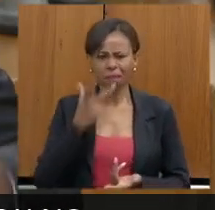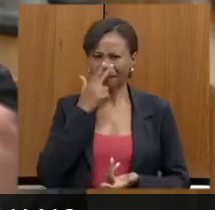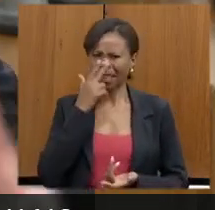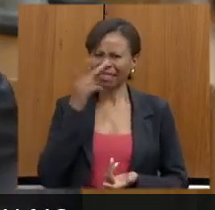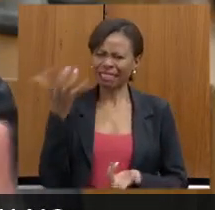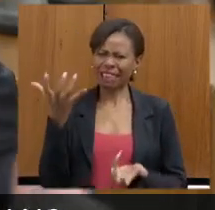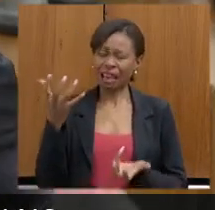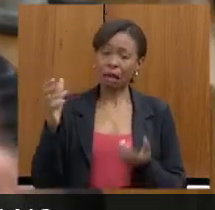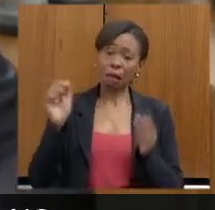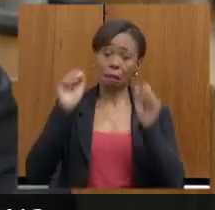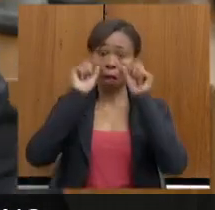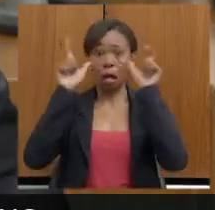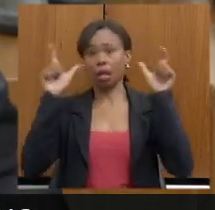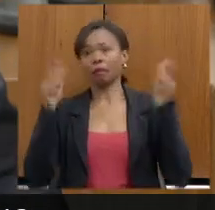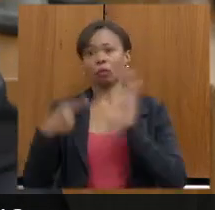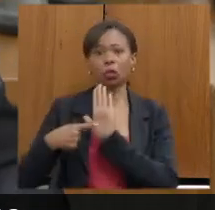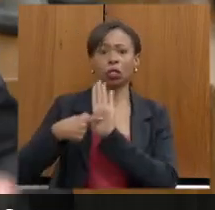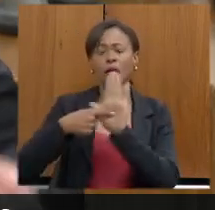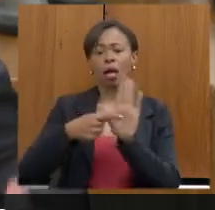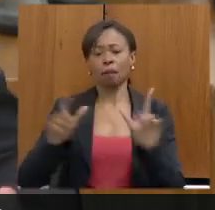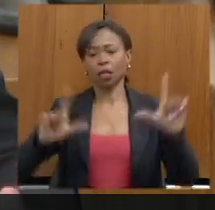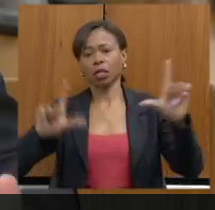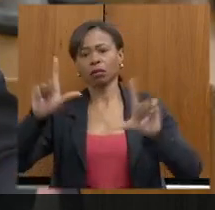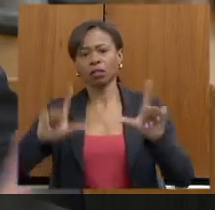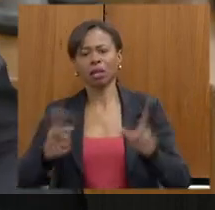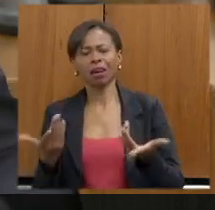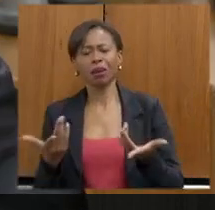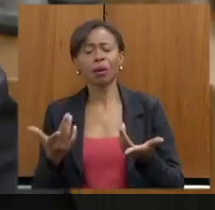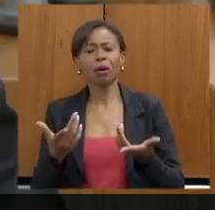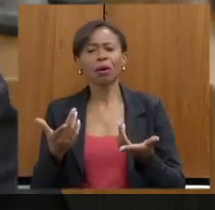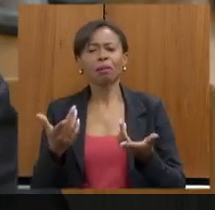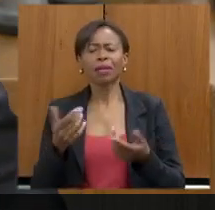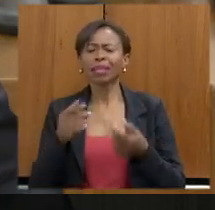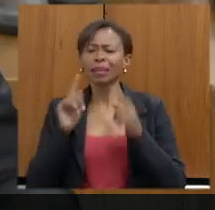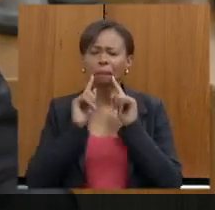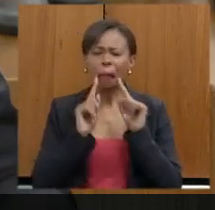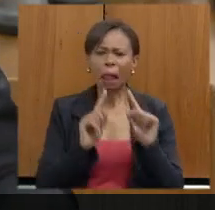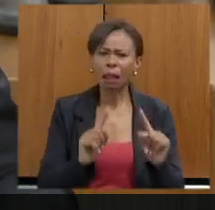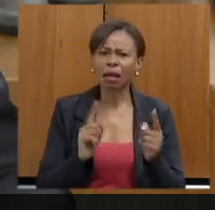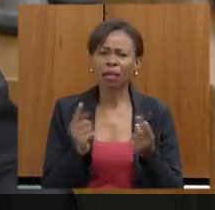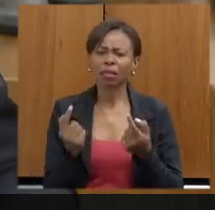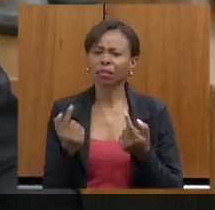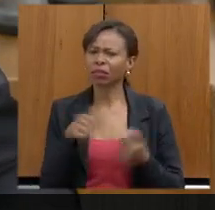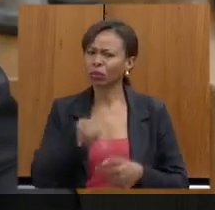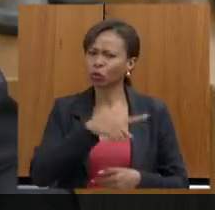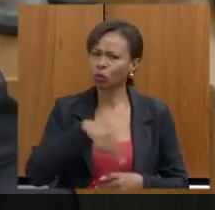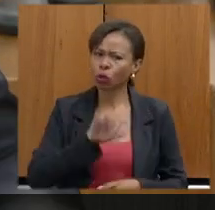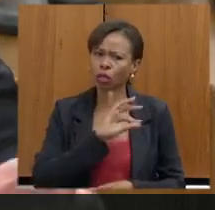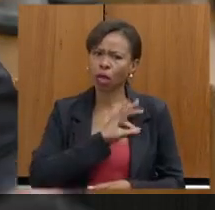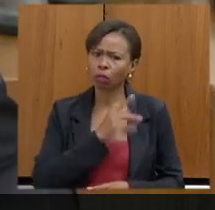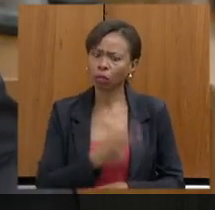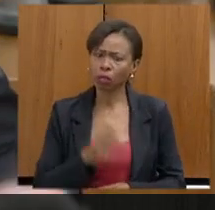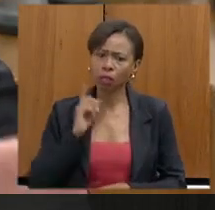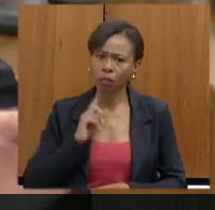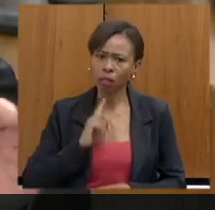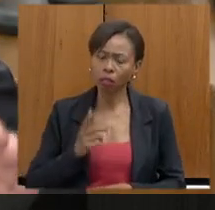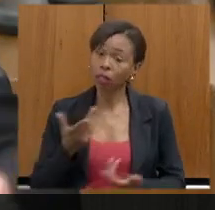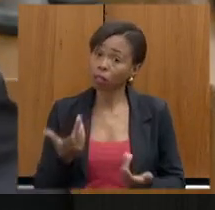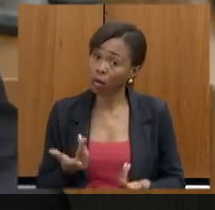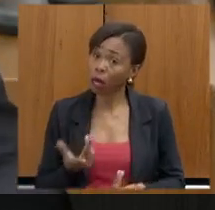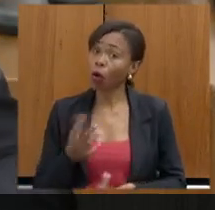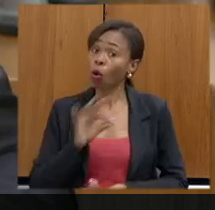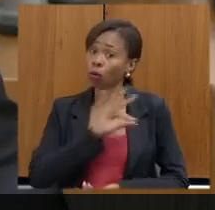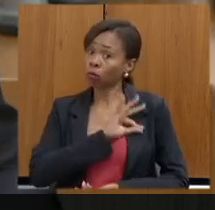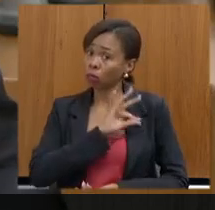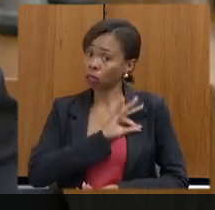motivo para mídia vir encher o saco novamente quem tá atuando em prol da nossa segurança então deixar claro que um policial no Exercício